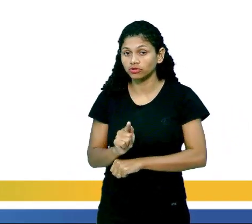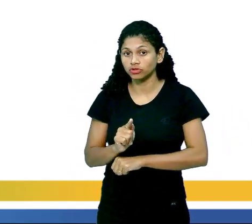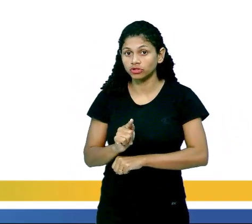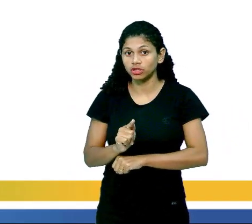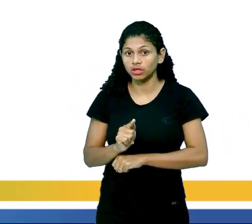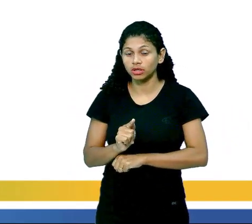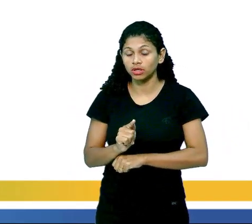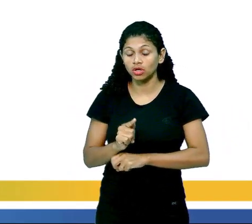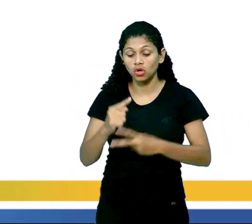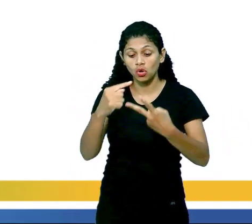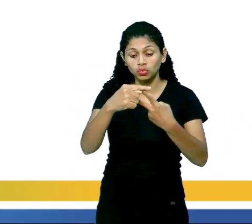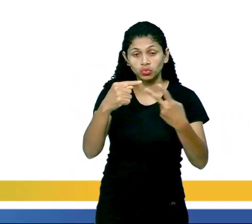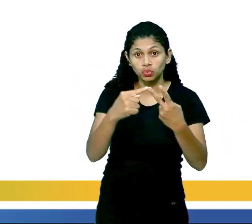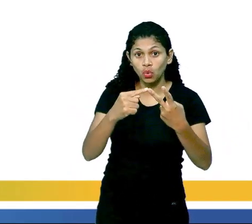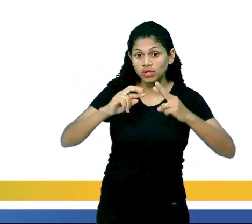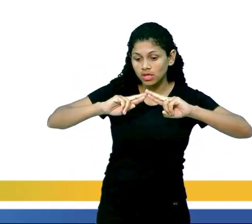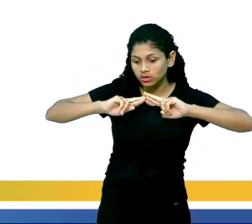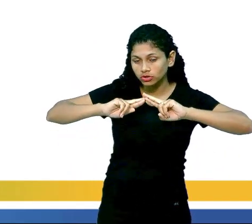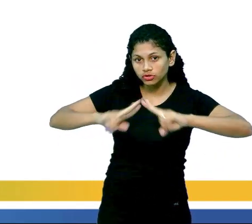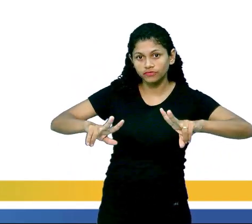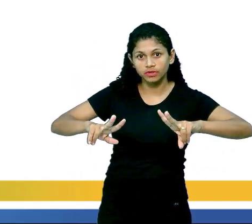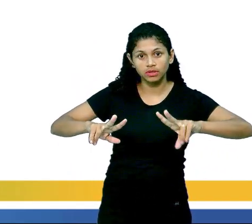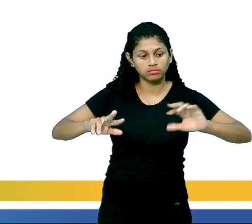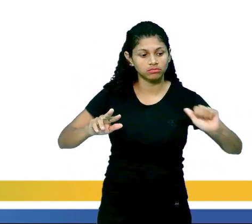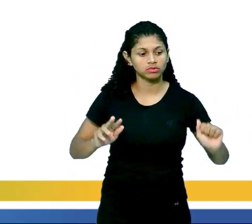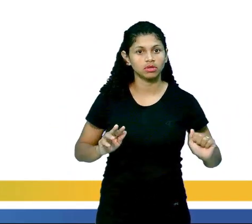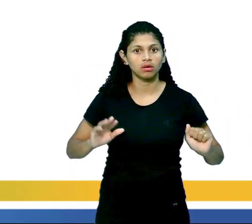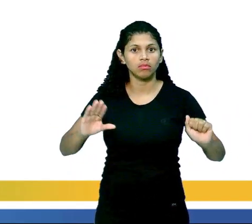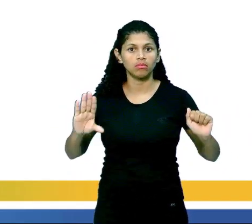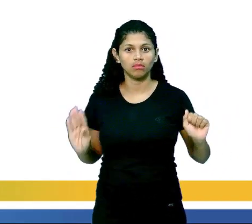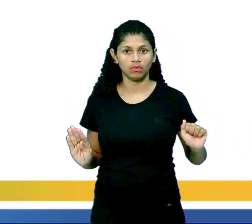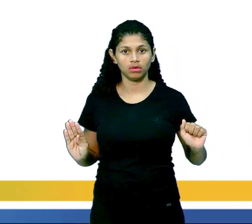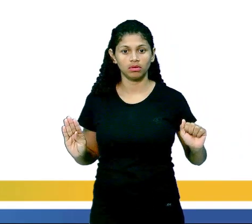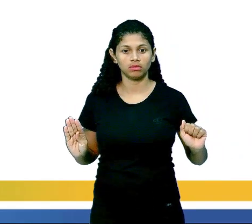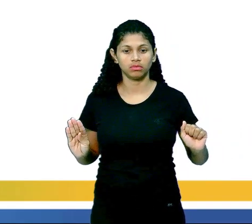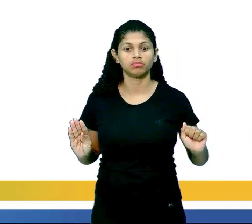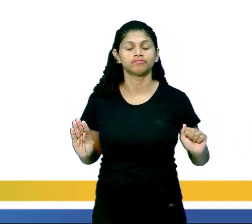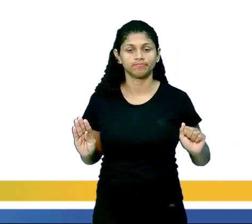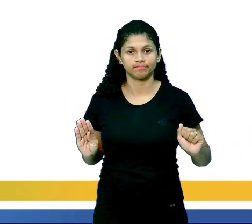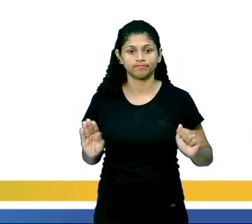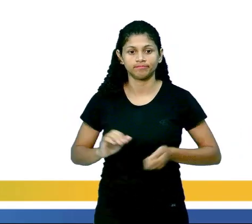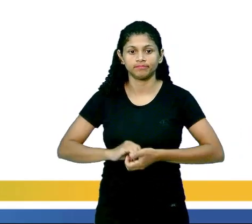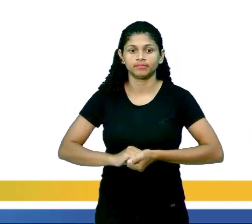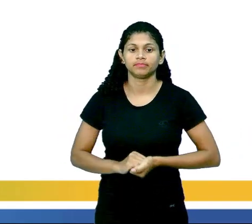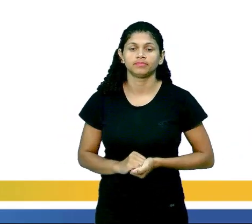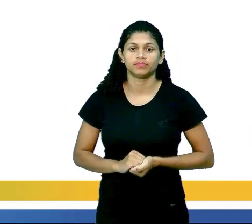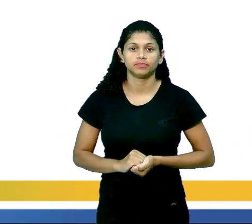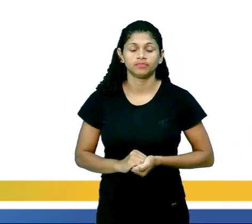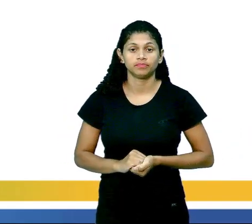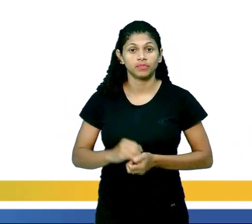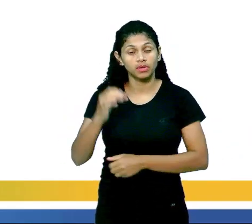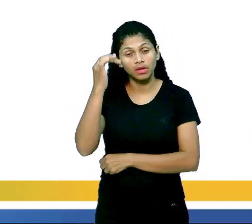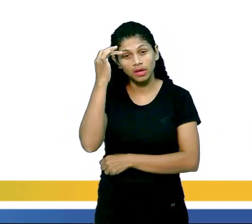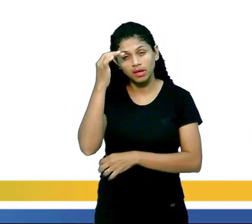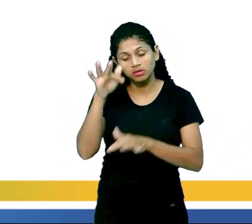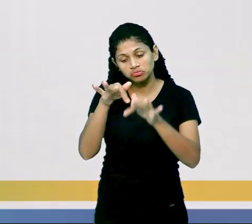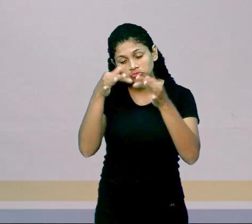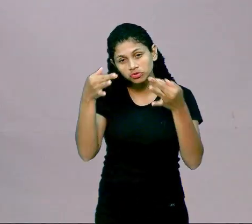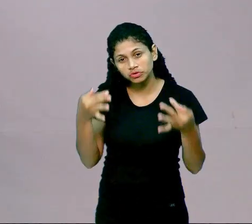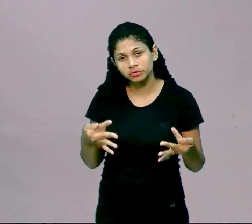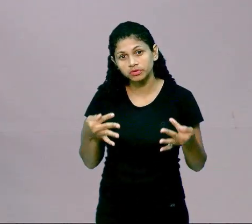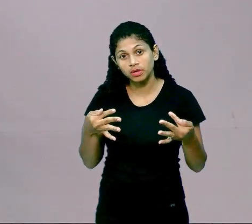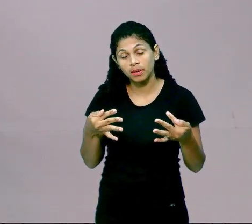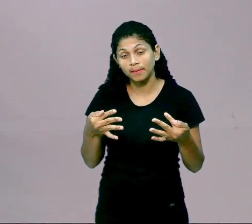distintos vai em um só do B. Então aí fica muito simples. Uma questão dessa é questão mais